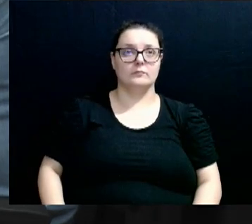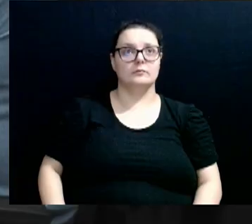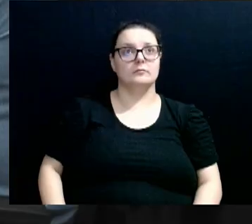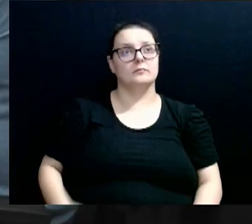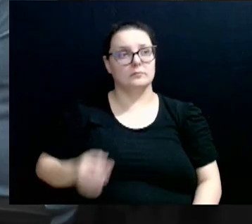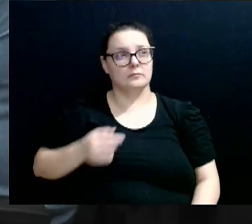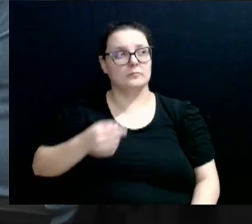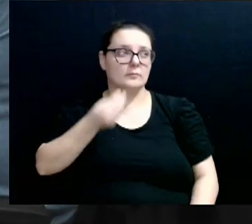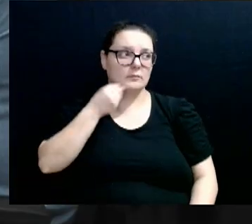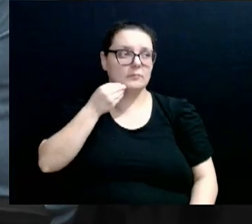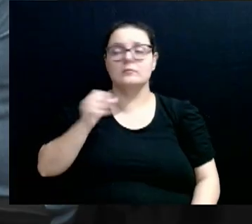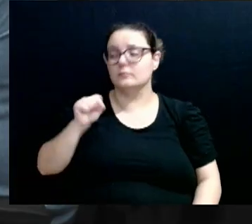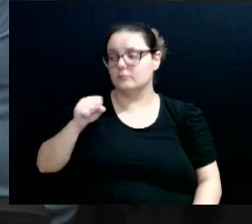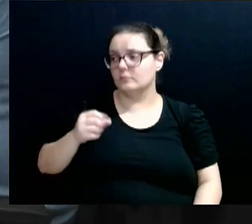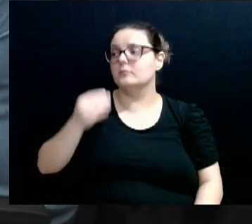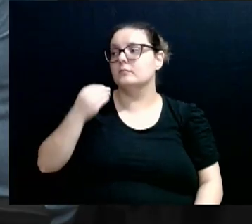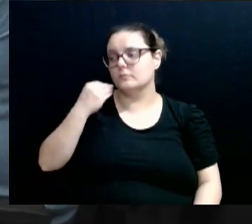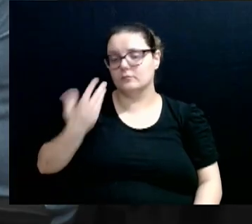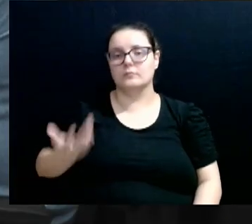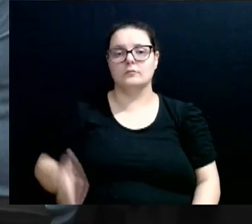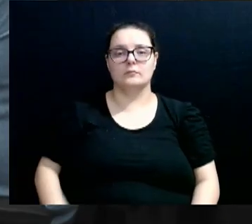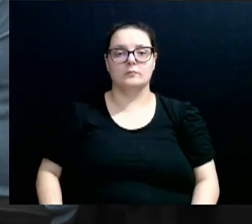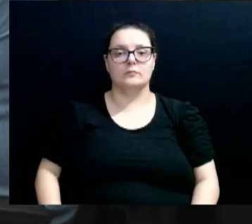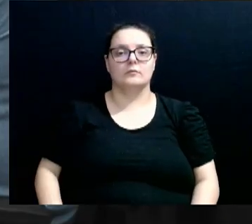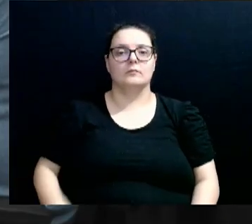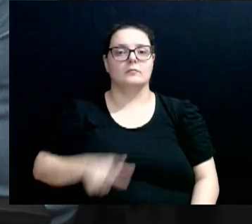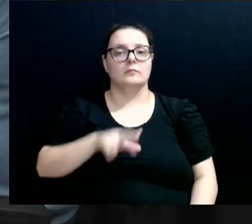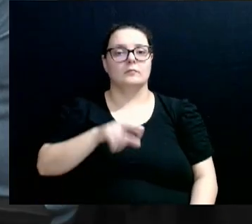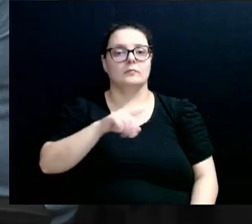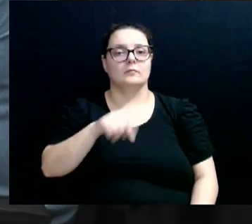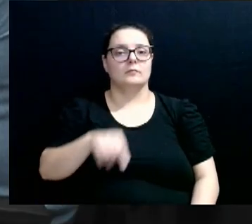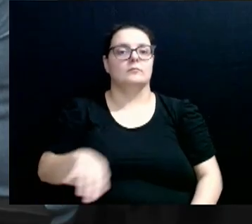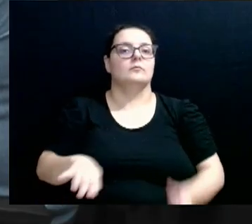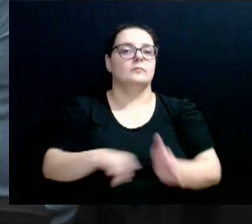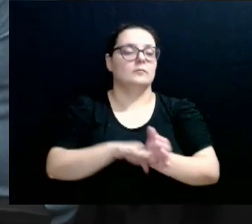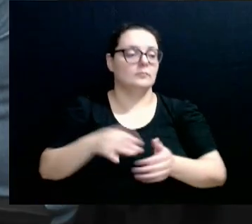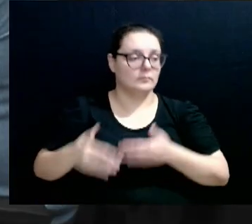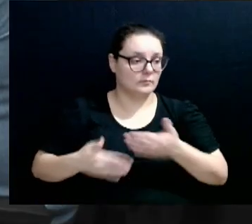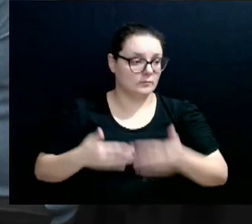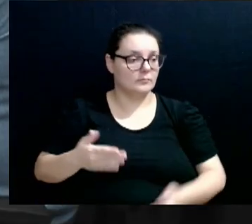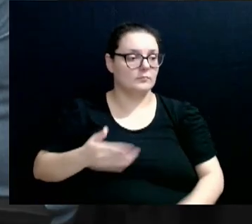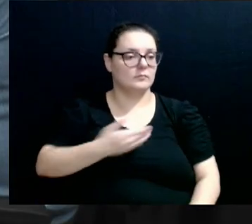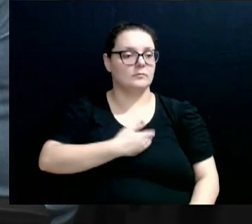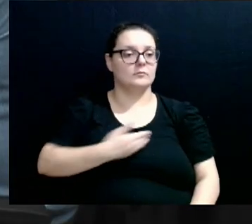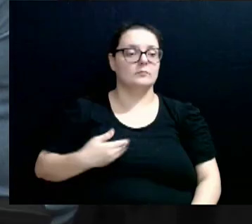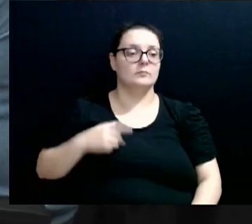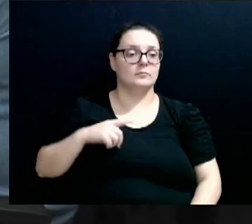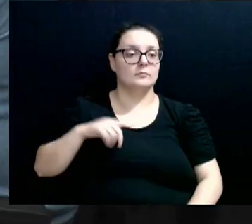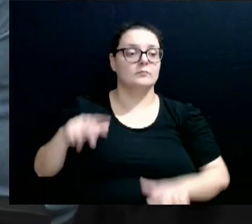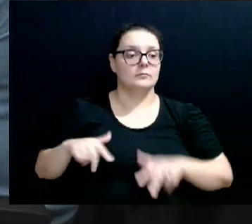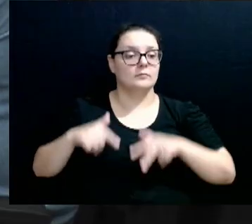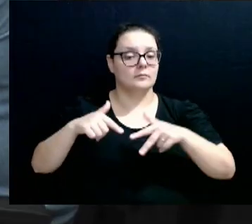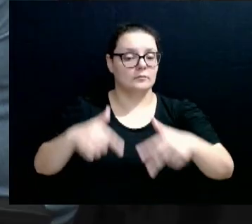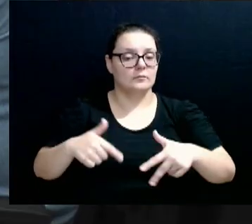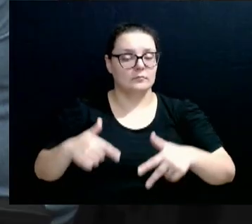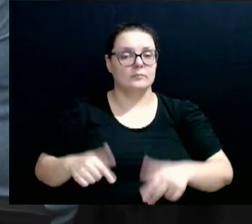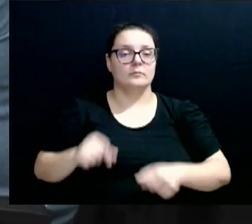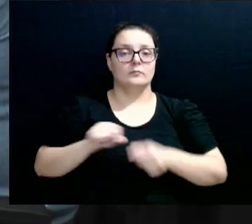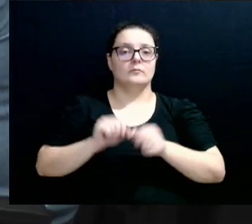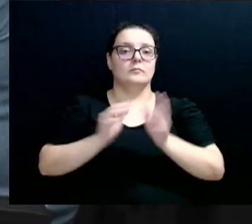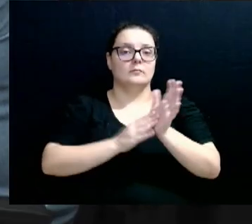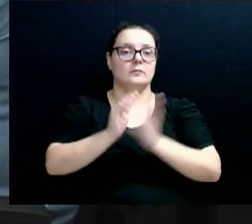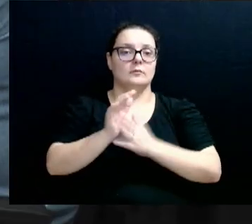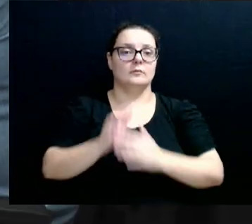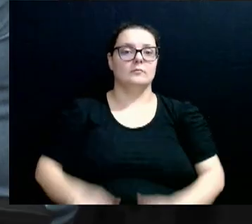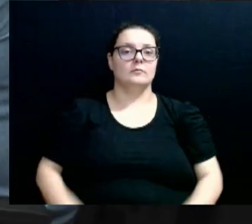manco. Bom, Luiz, você chega no serviço público, você tem uma atuação, né, faz concurso, né, vai para a rede